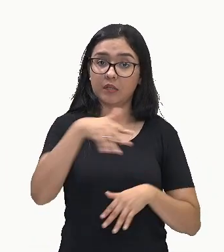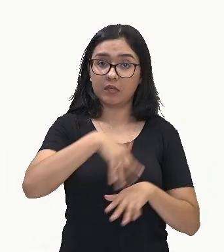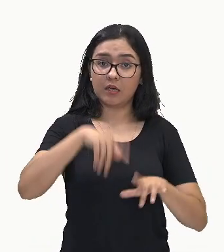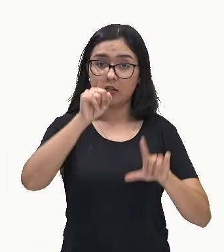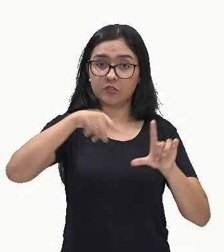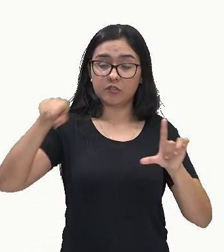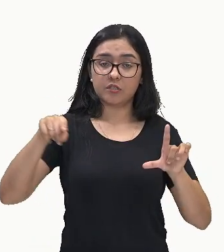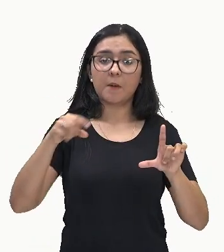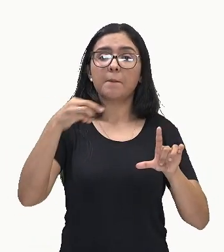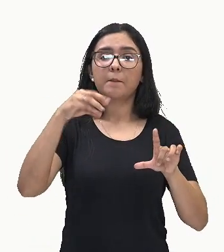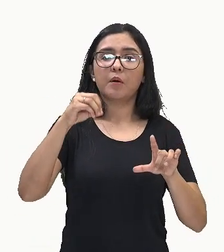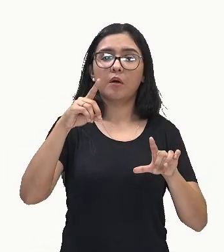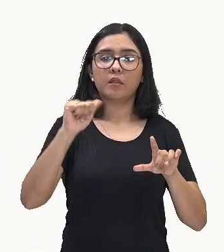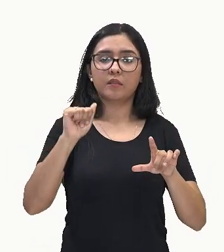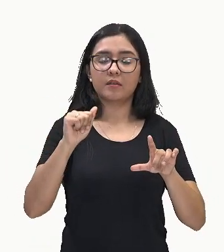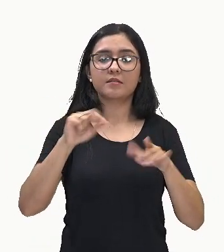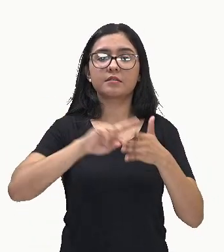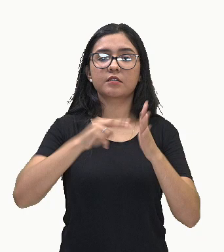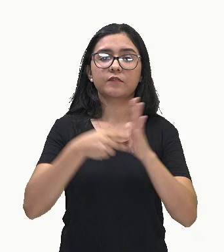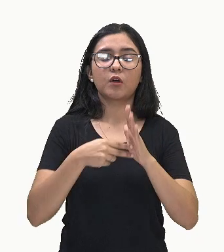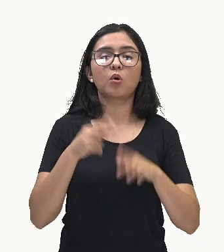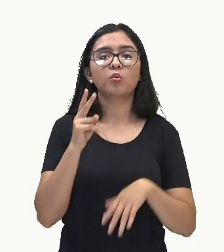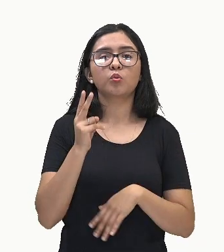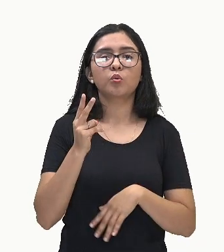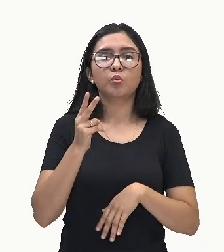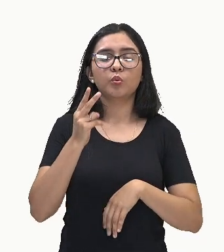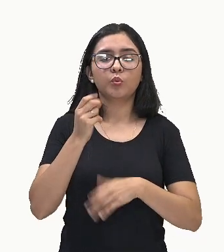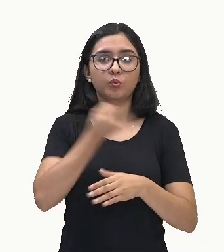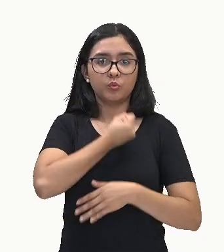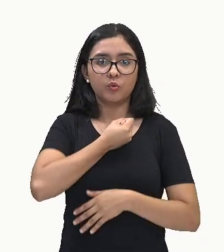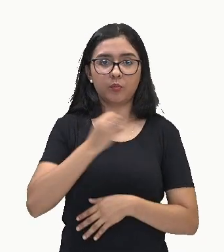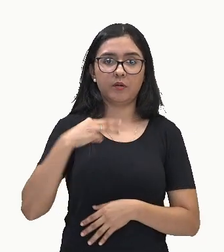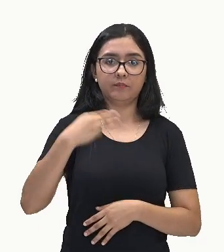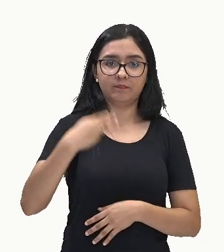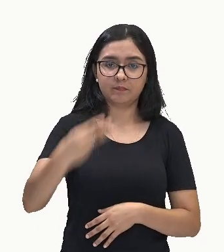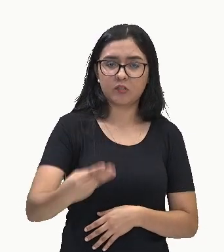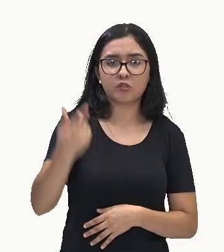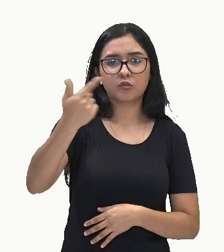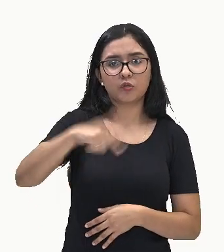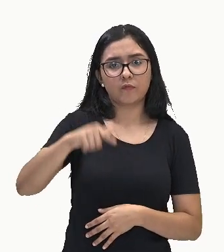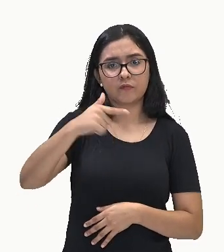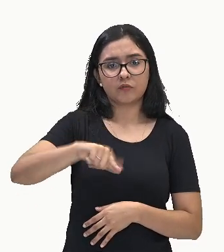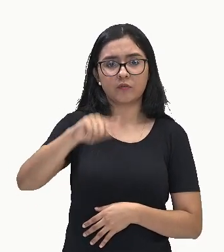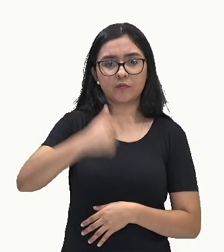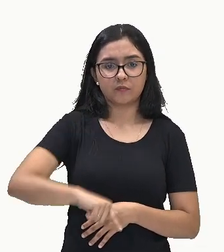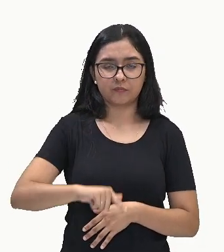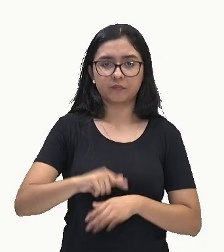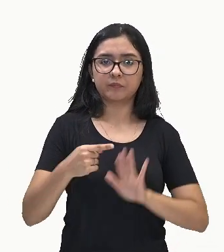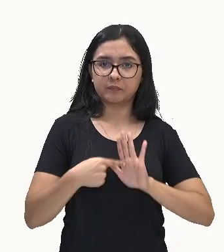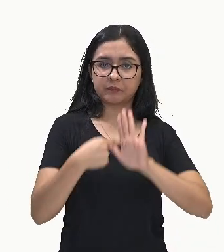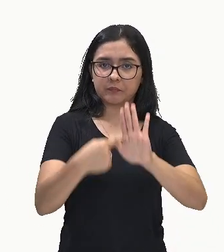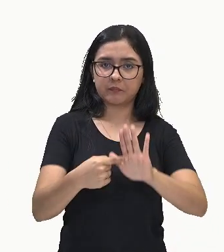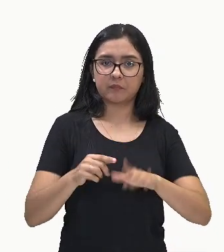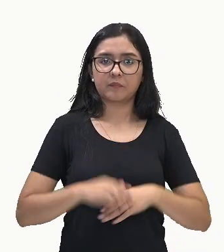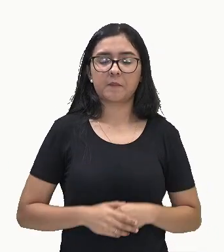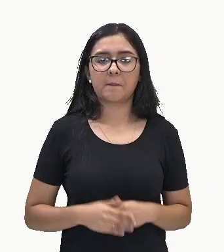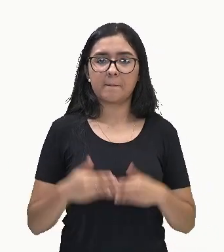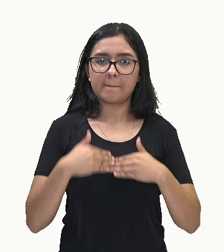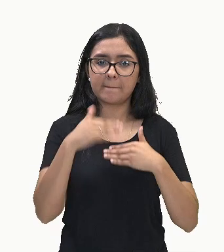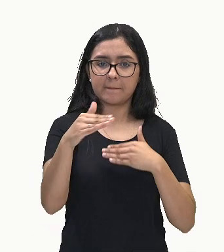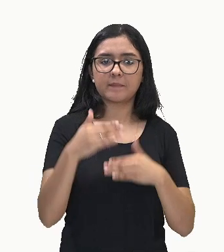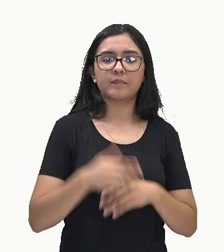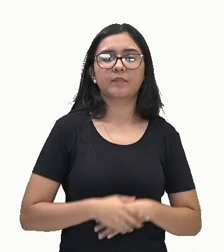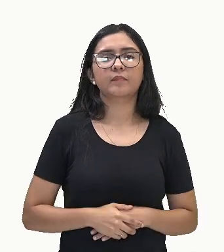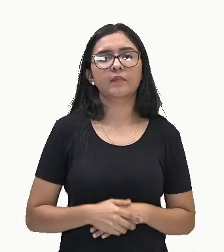moda é o número mais frequente ou seja o número que aparece né o maior número de vezes